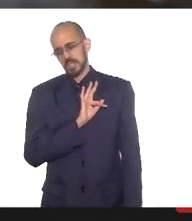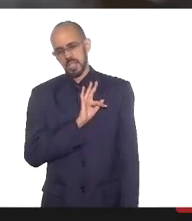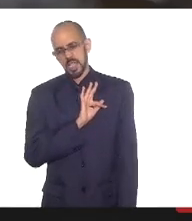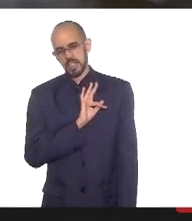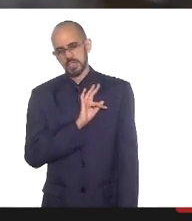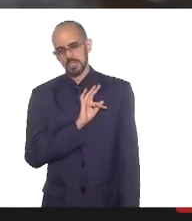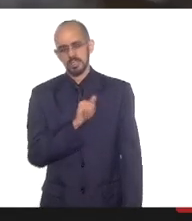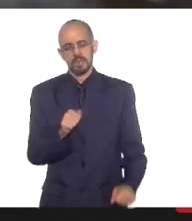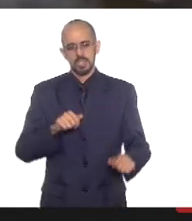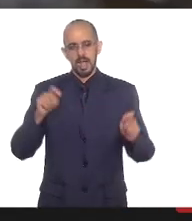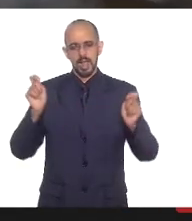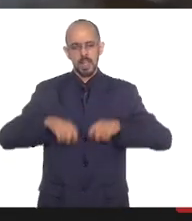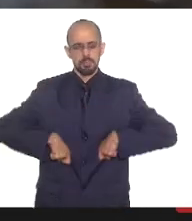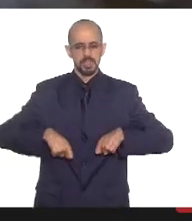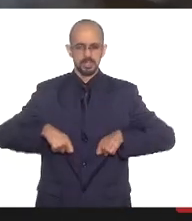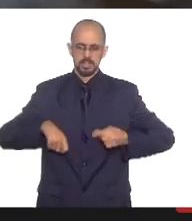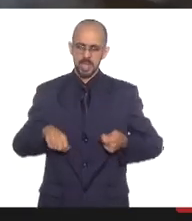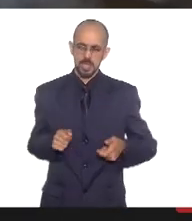operacional